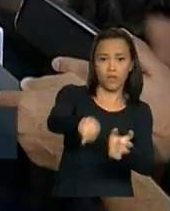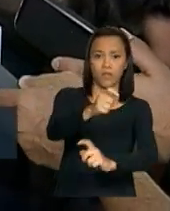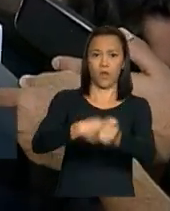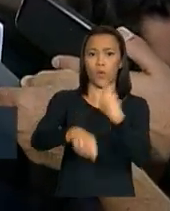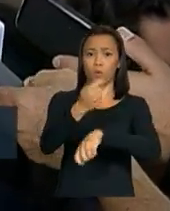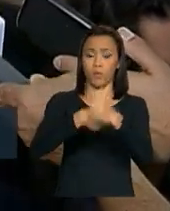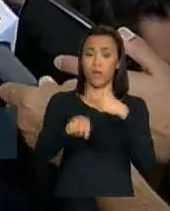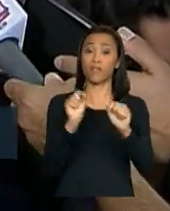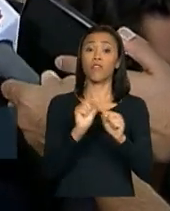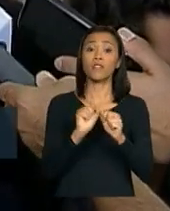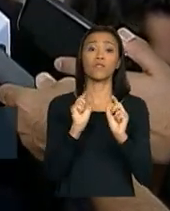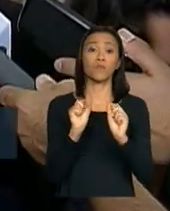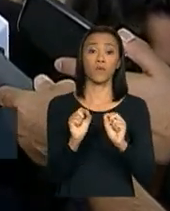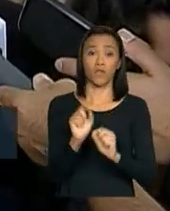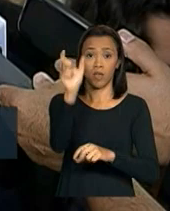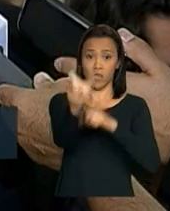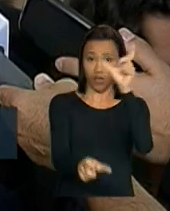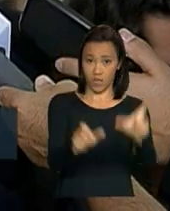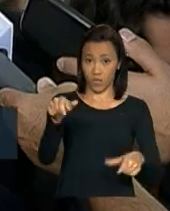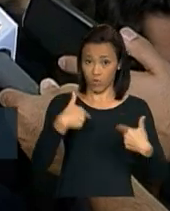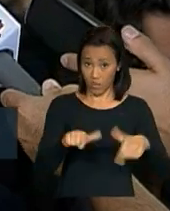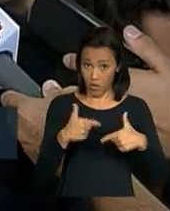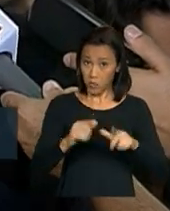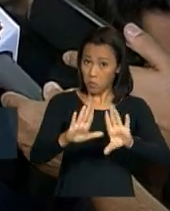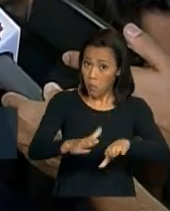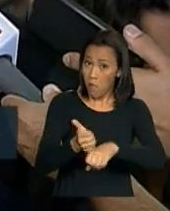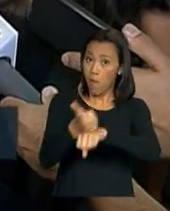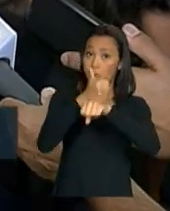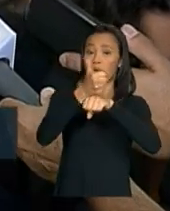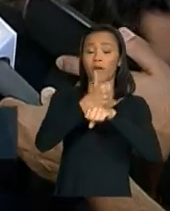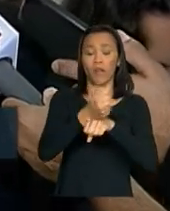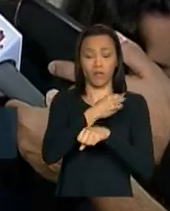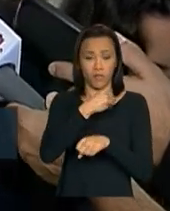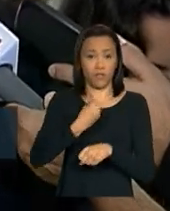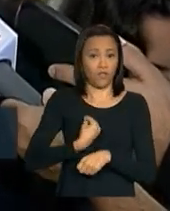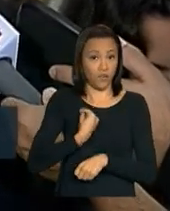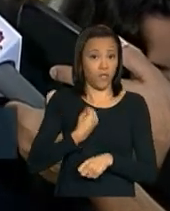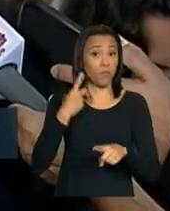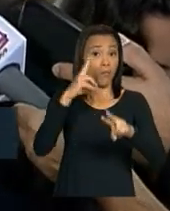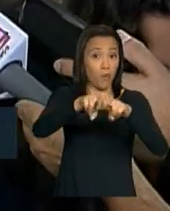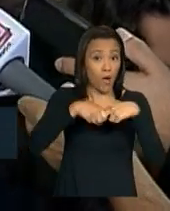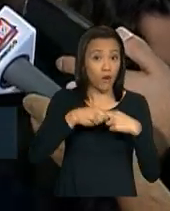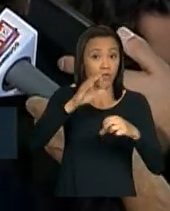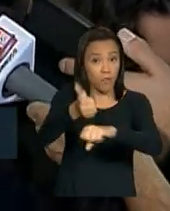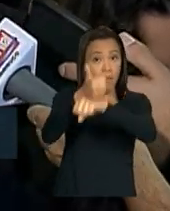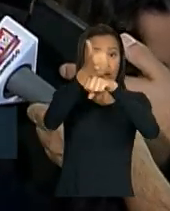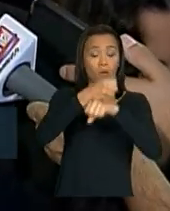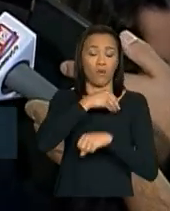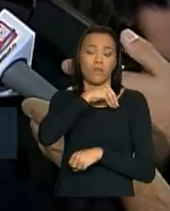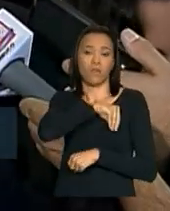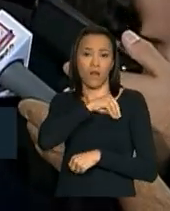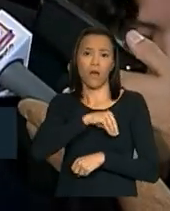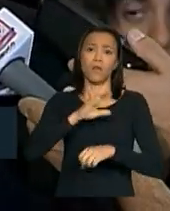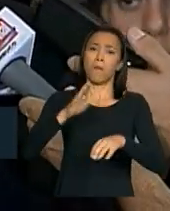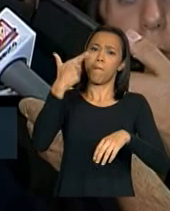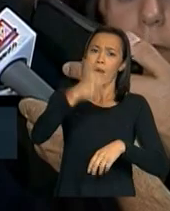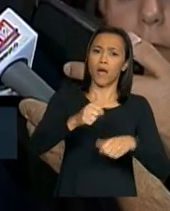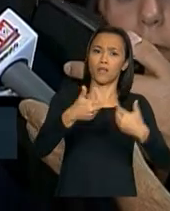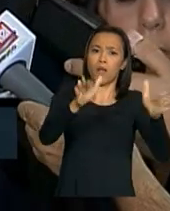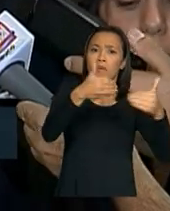que os trabalhadores que melhoraram de vida na medida que tiveram melhores salários, mais emprego, mais qualificação, e